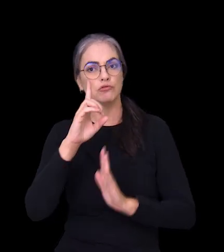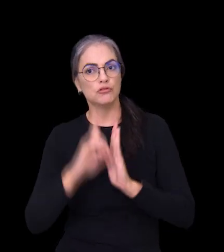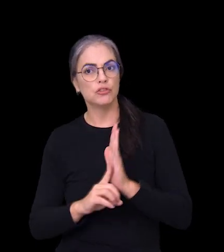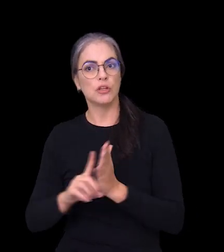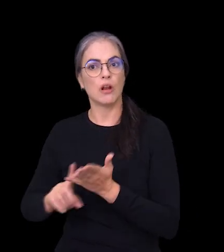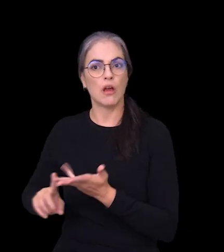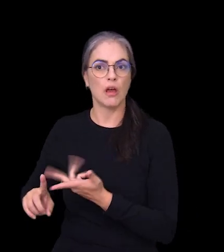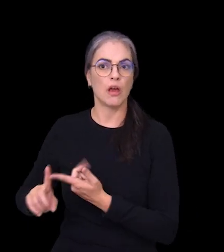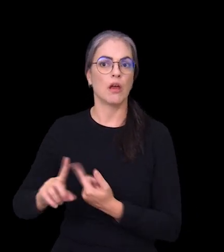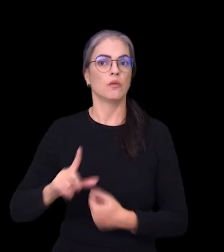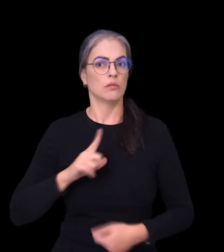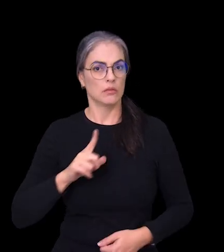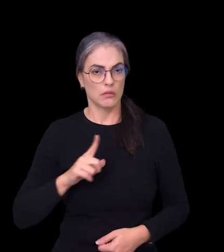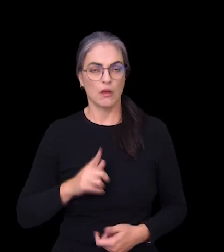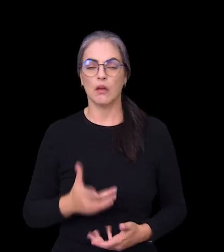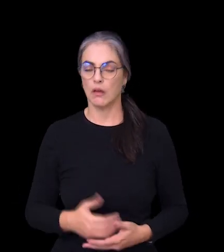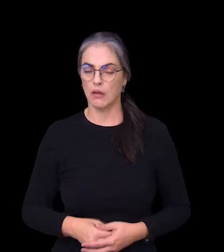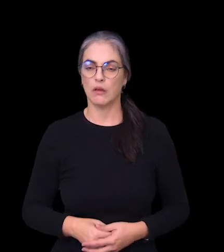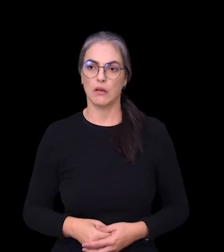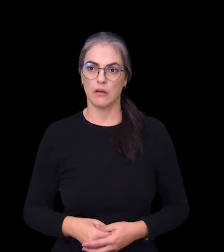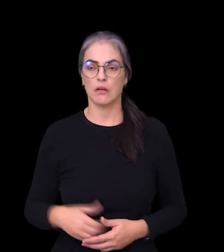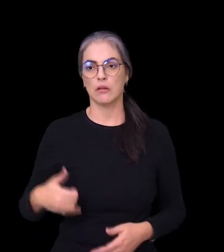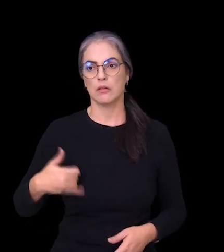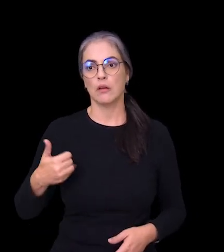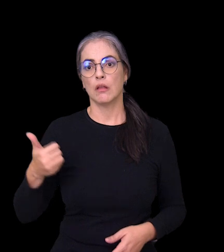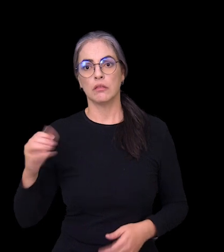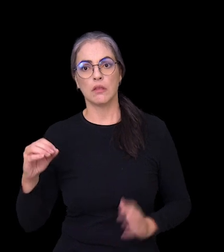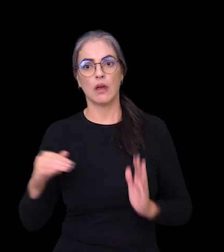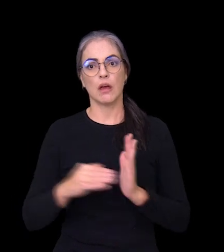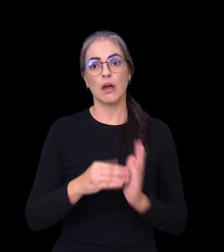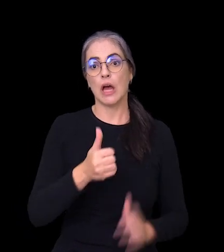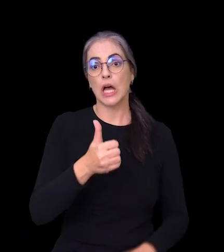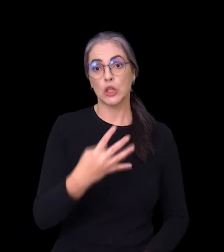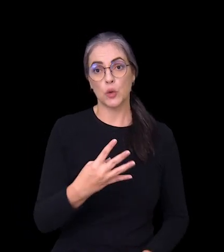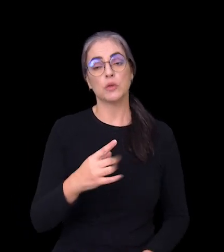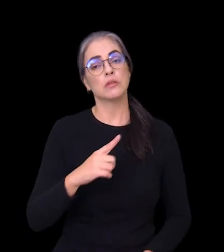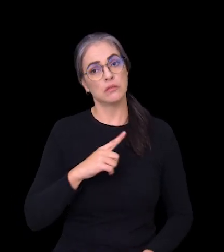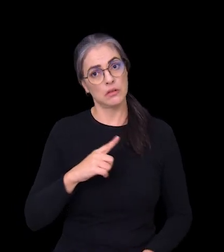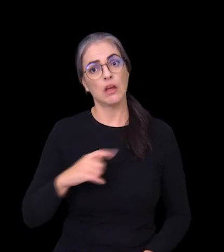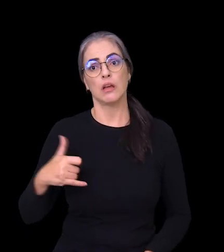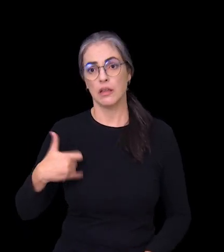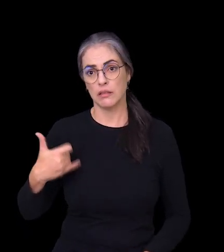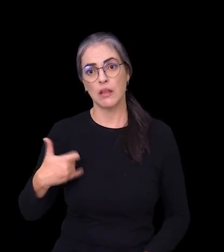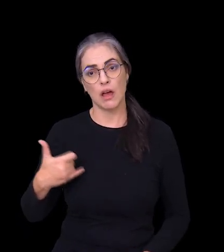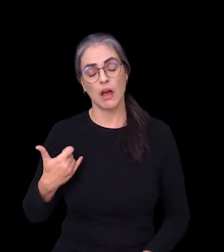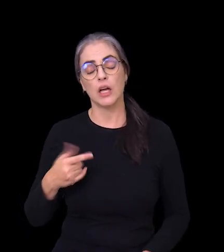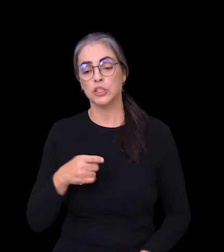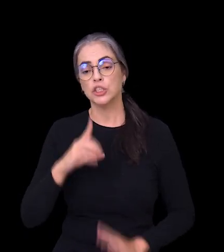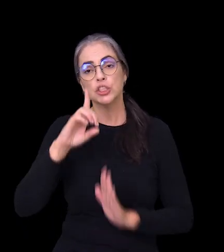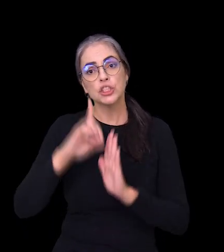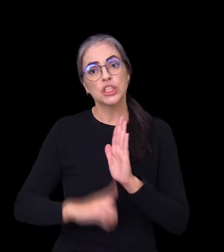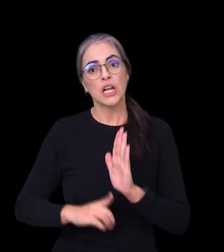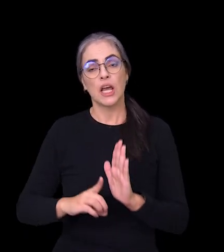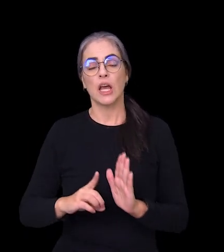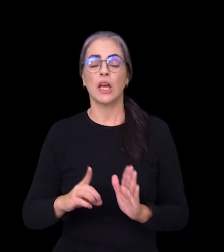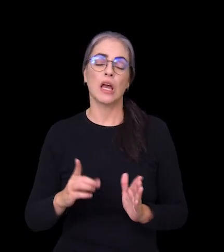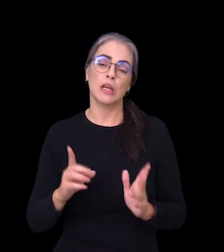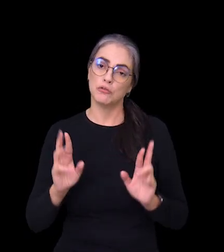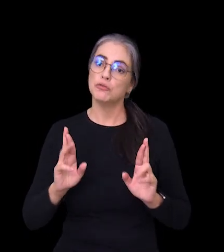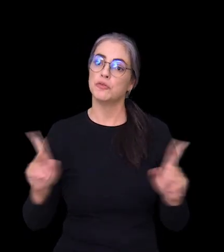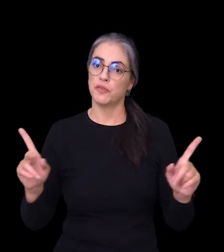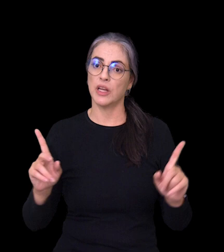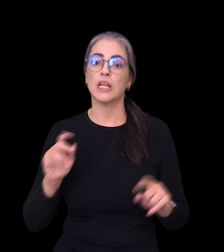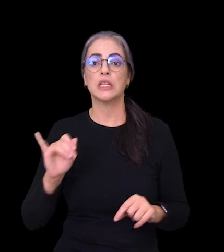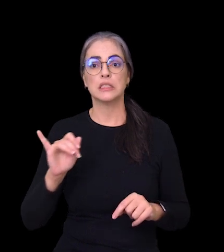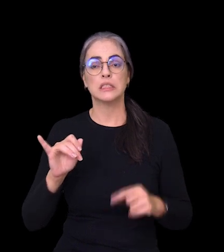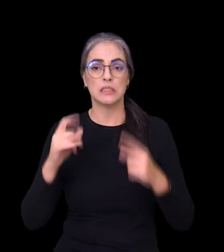né? Inclusive de 10 a 14, a questão da gravidez quando é fruto de violência sexual, enfim.